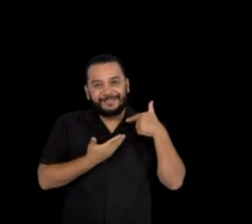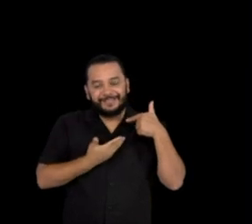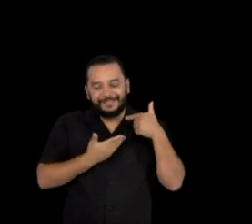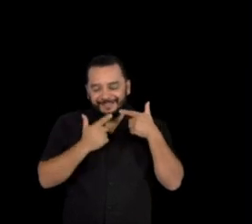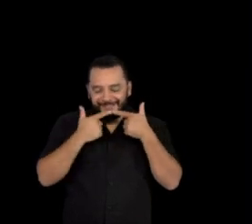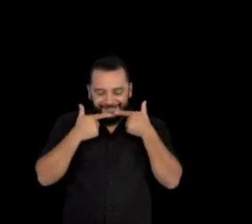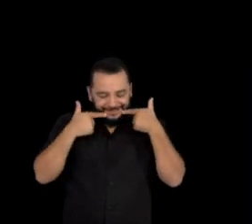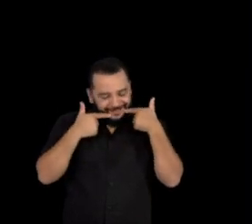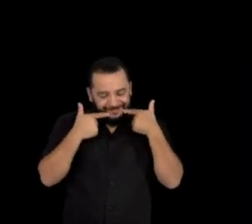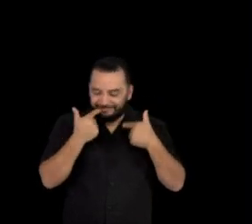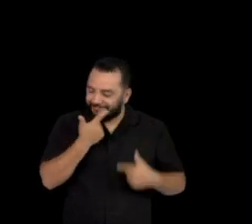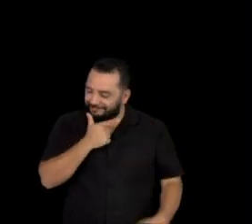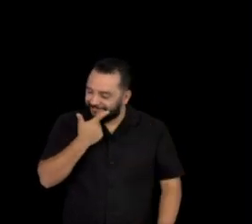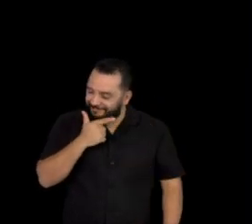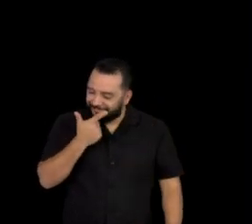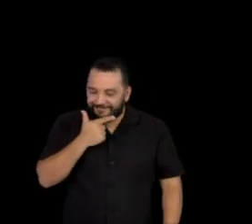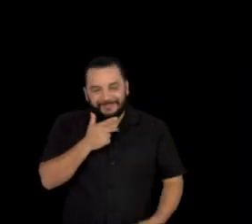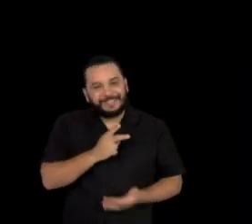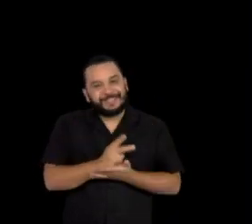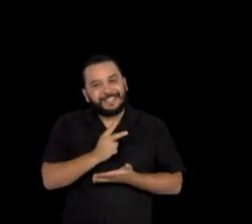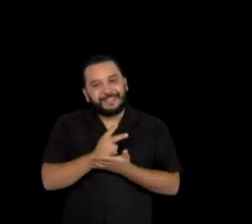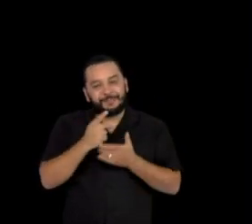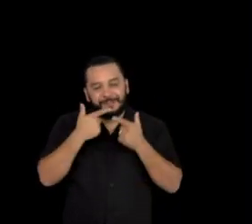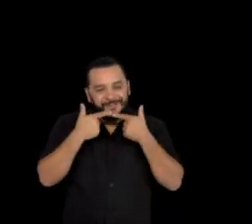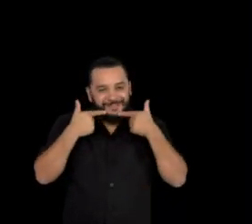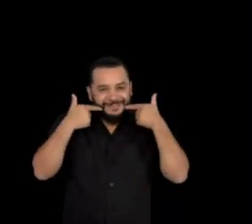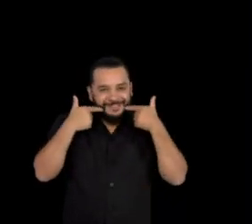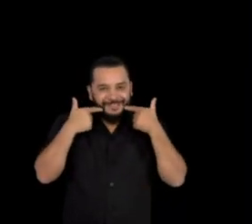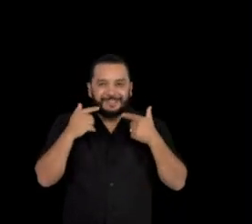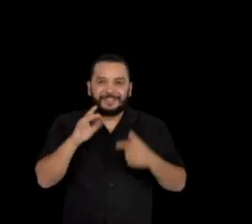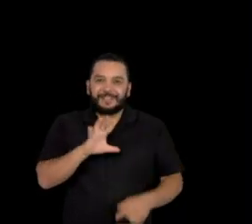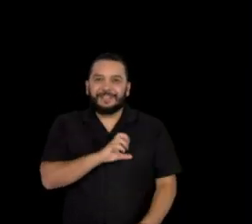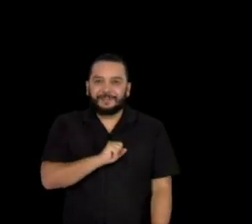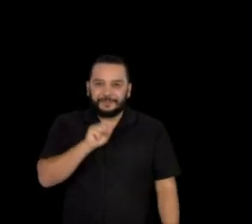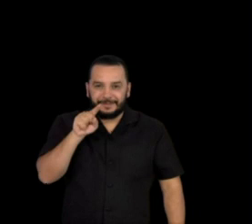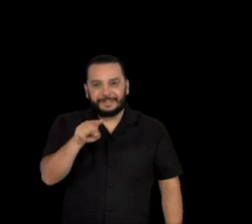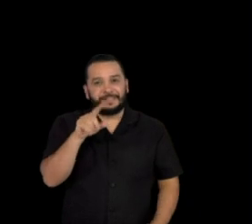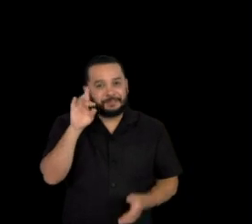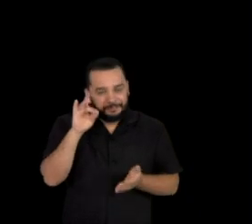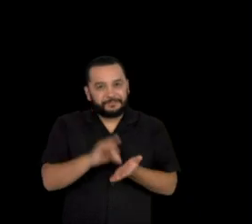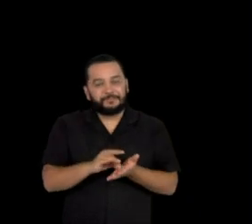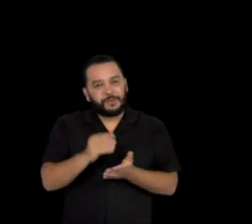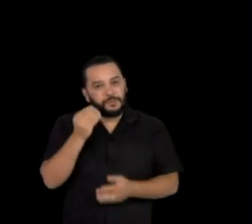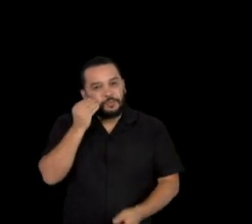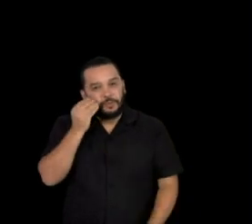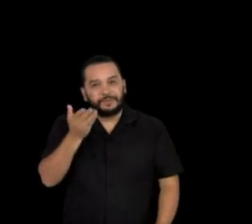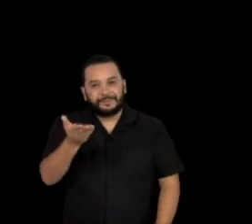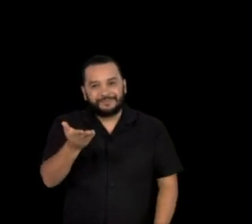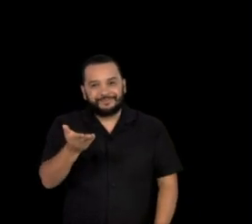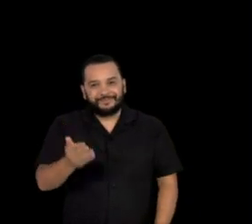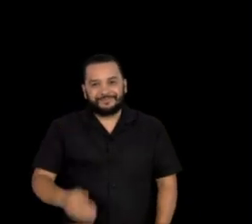vez que eu me lembro de você, vem um sorriso no meu rosto. Te amo muito, viu? Um beijo.